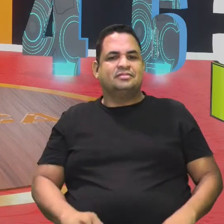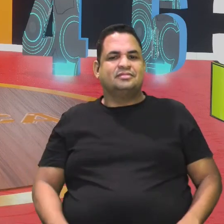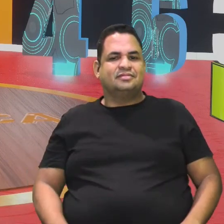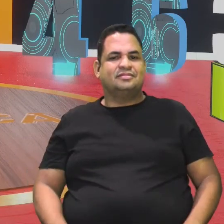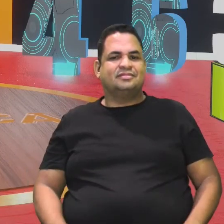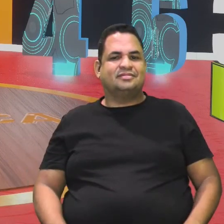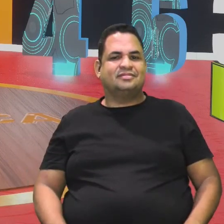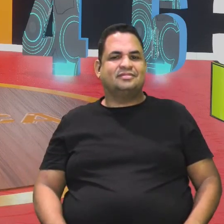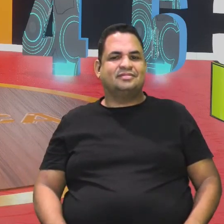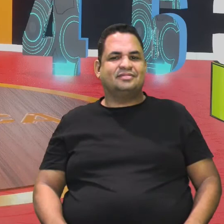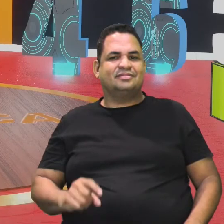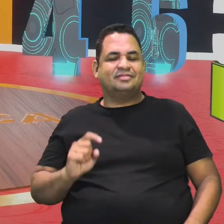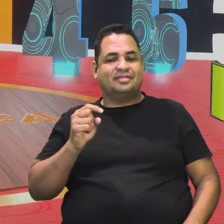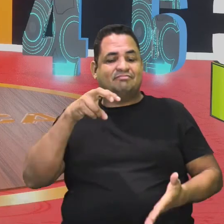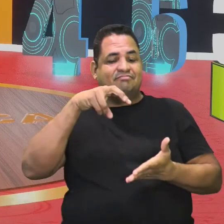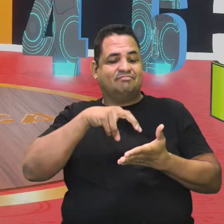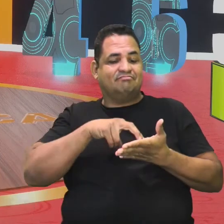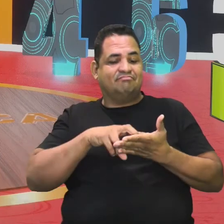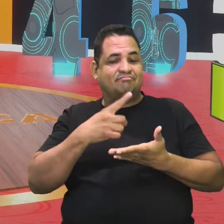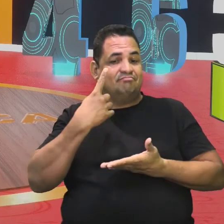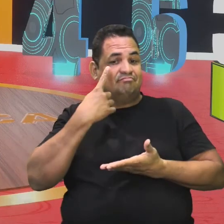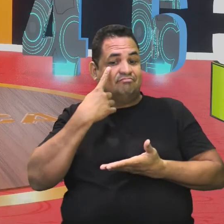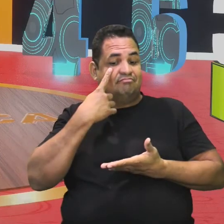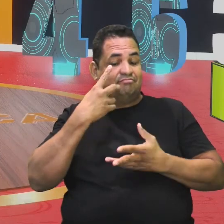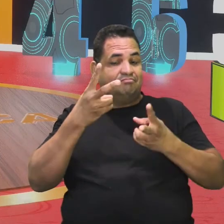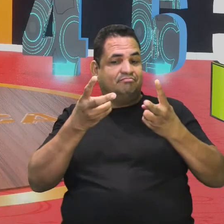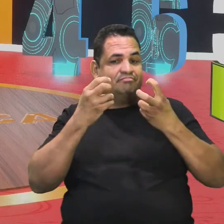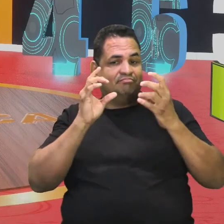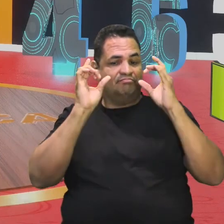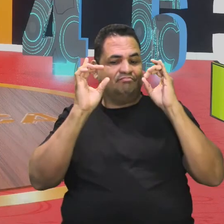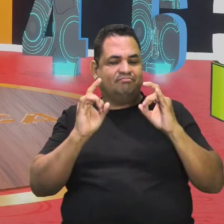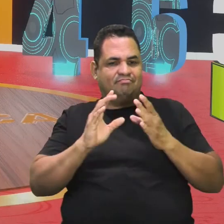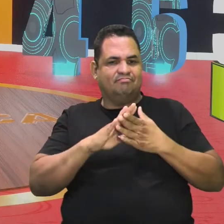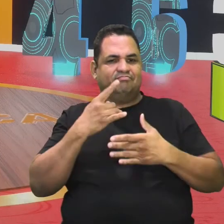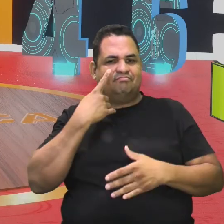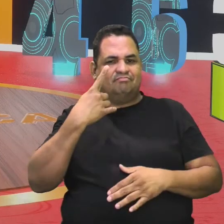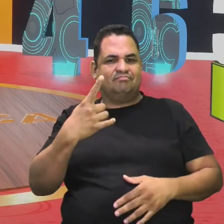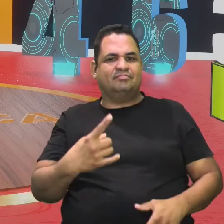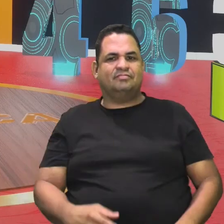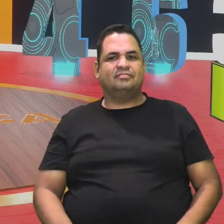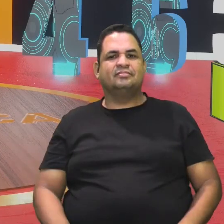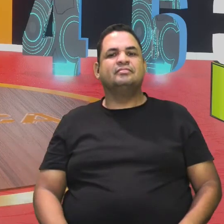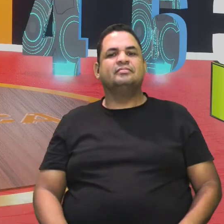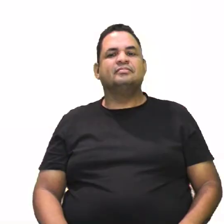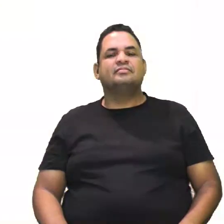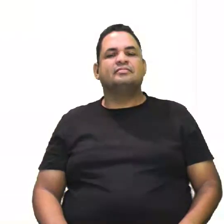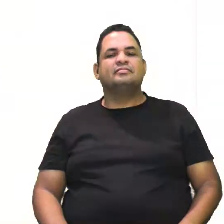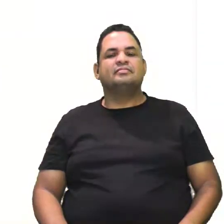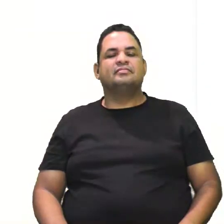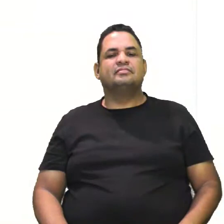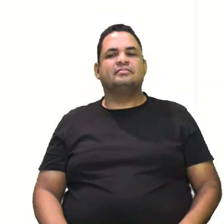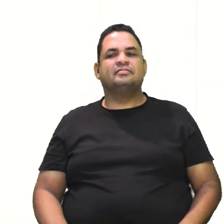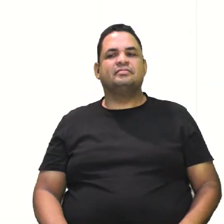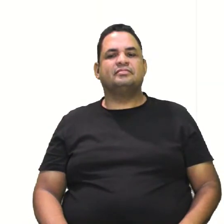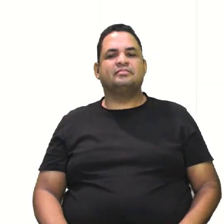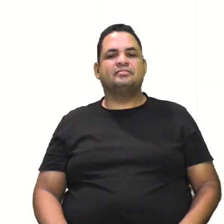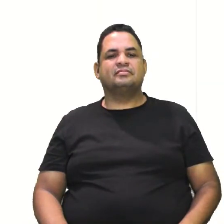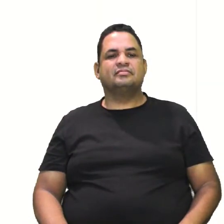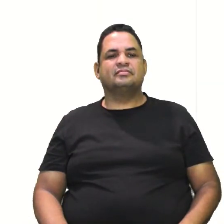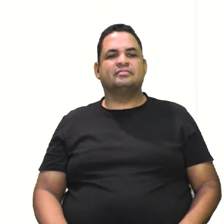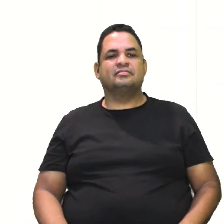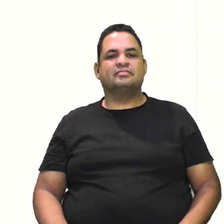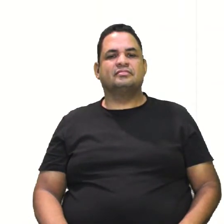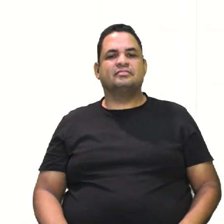ó, que foi dormido, não se ligou nesse detalhe. Bora ver? Vamos lá. Qual era a pergunta mesmo do Brincando com os Números? Olha